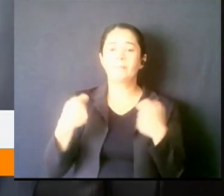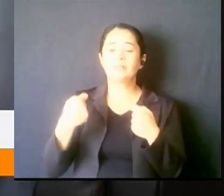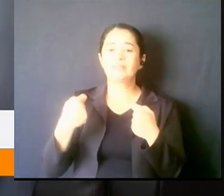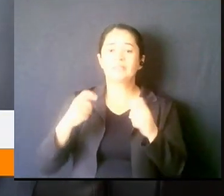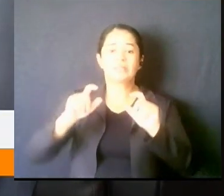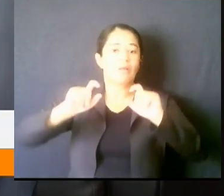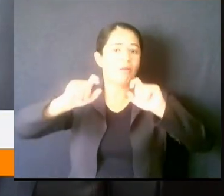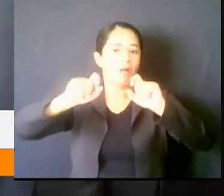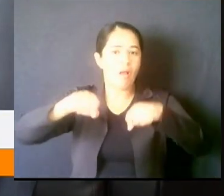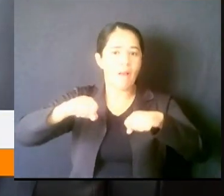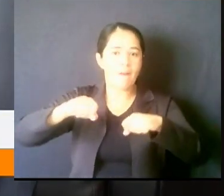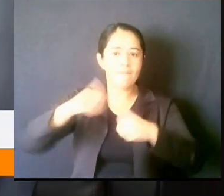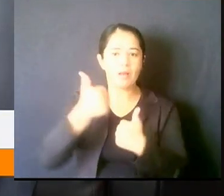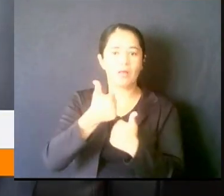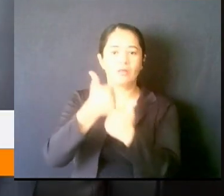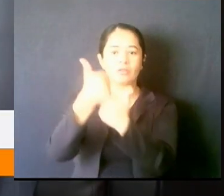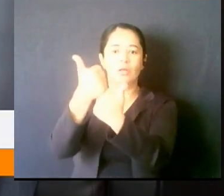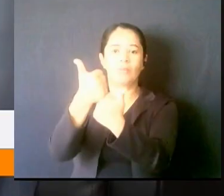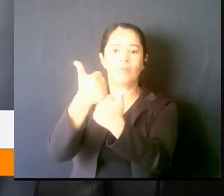para poder